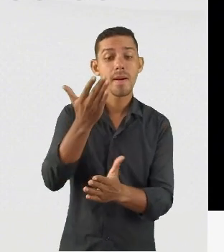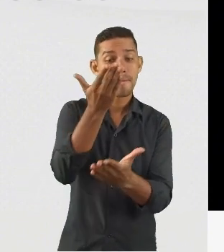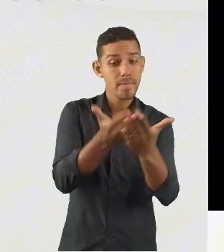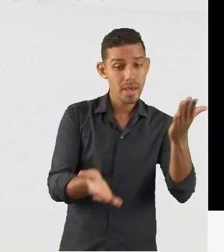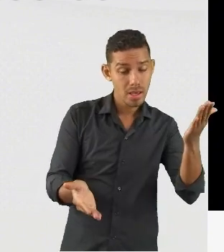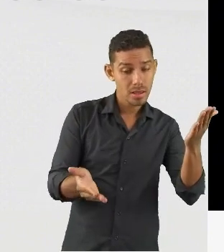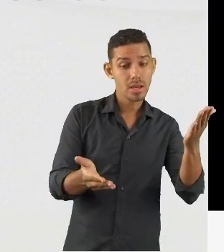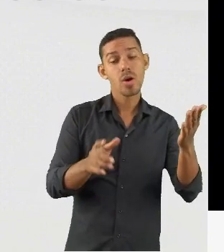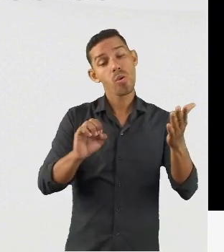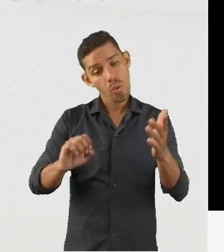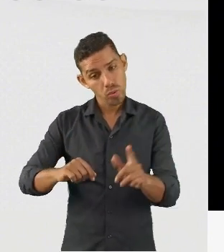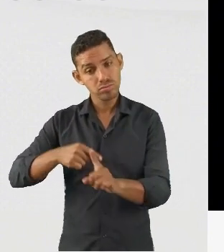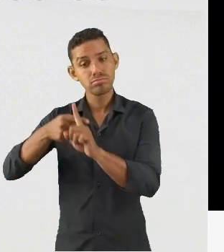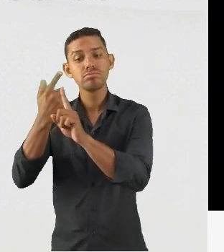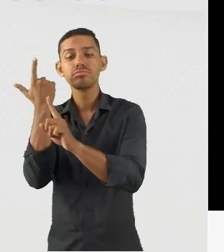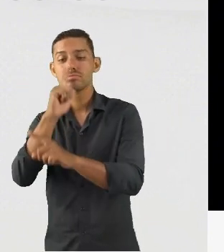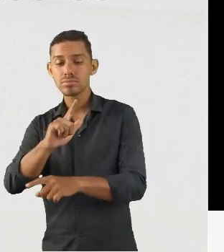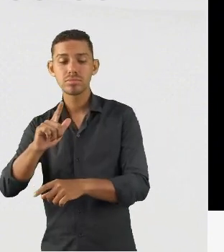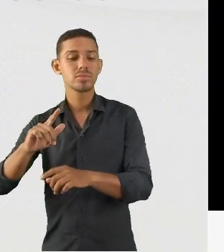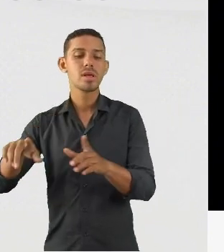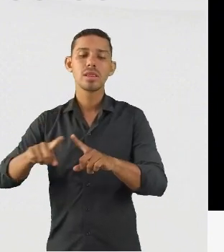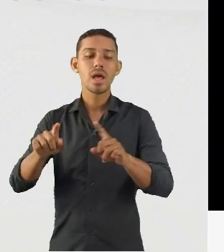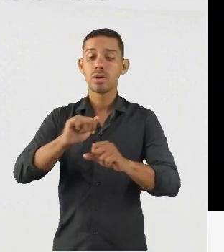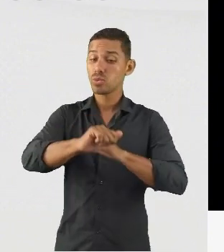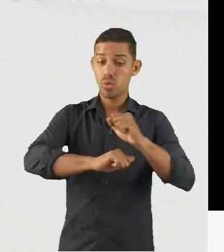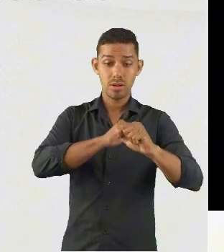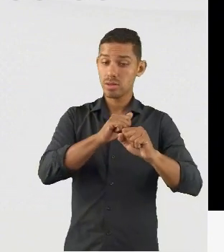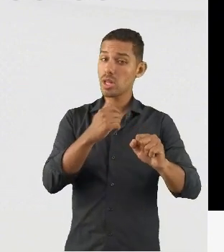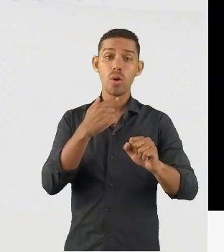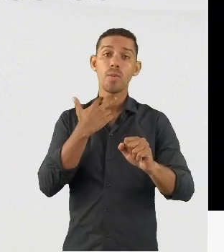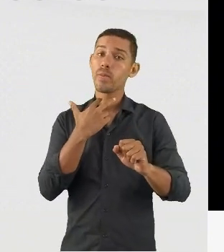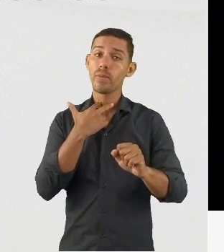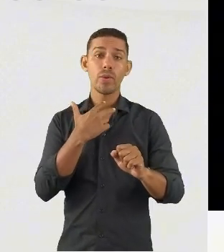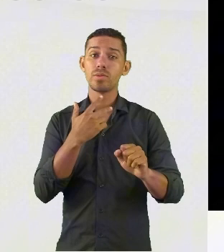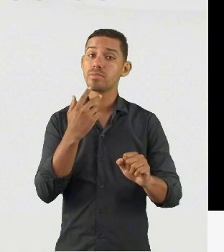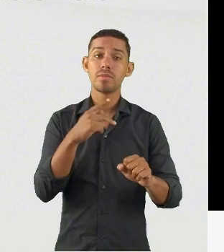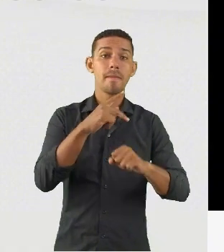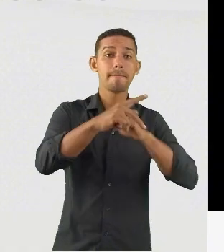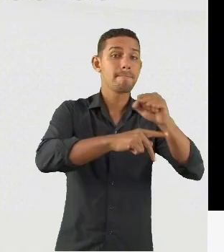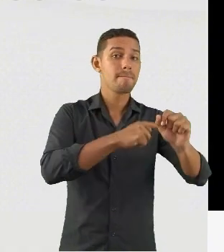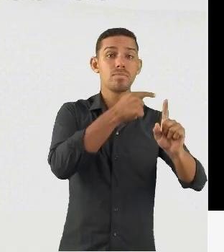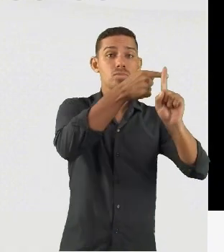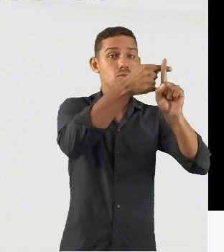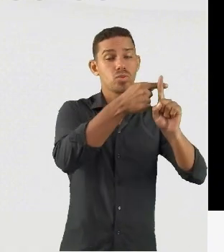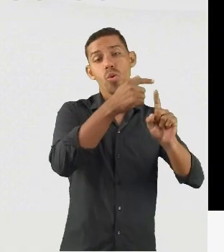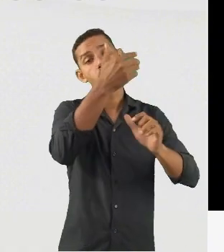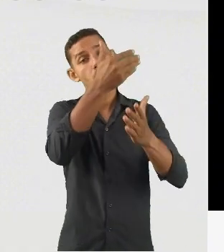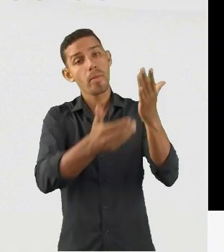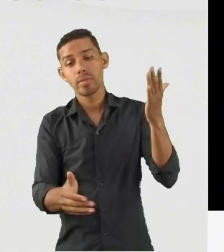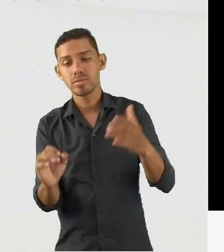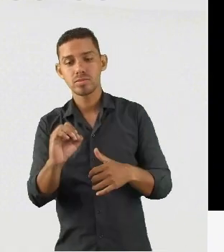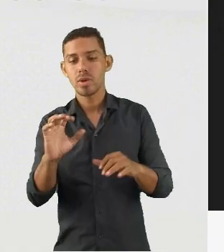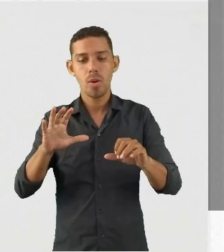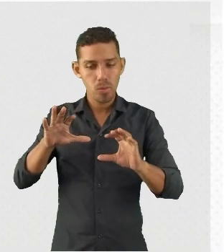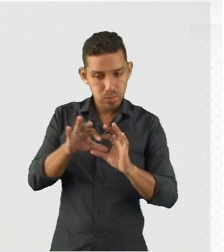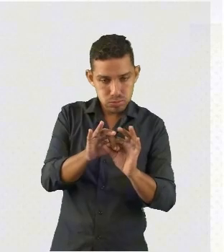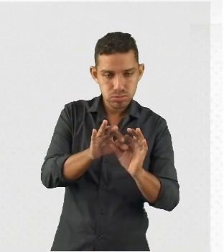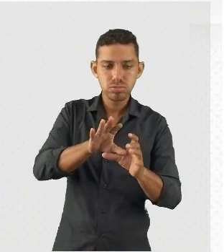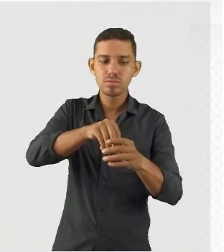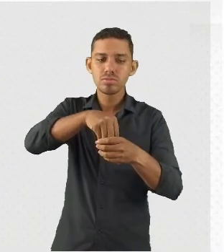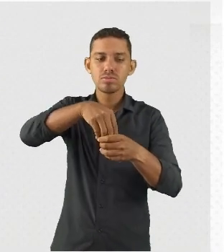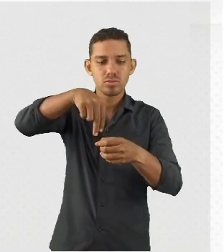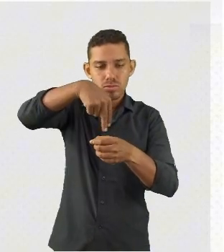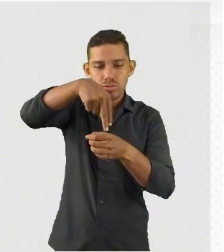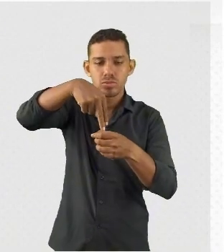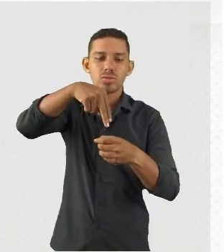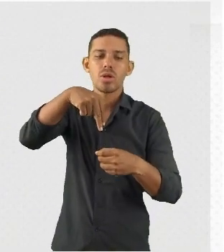o átomo não pode perder ou ganhar prótons por eletrização, já que estão presos ao núcleo do átomo. Foi o que eu falei para vocês agora,